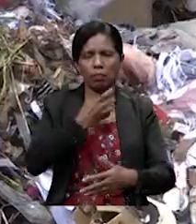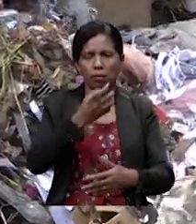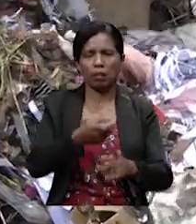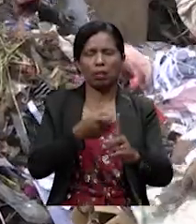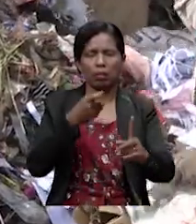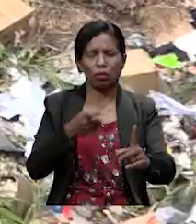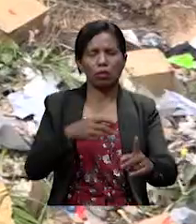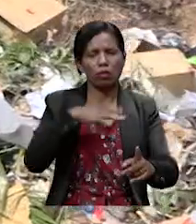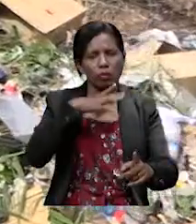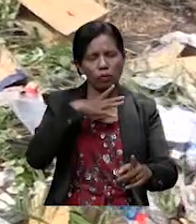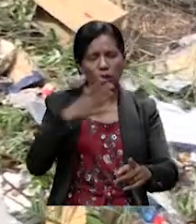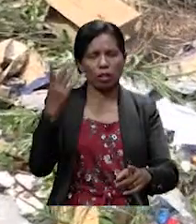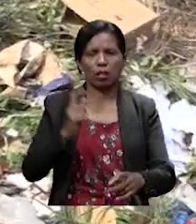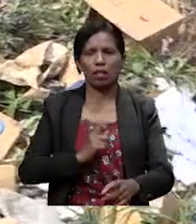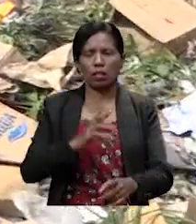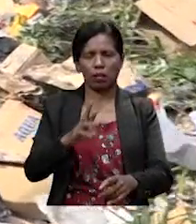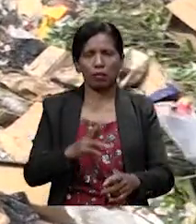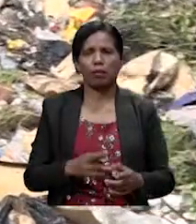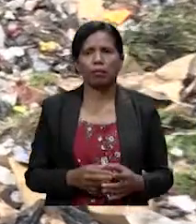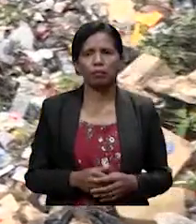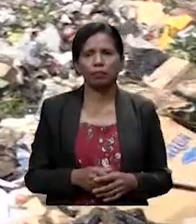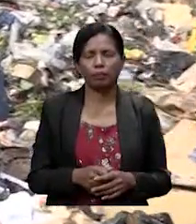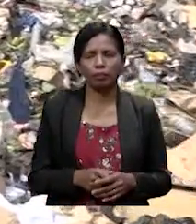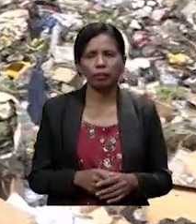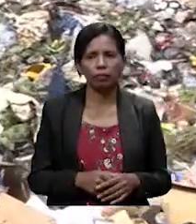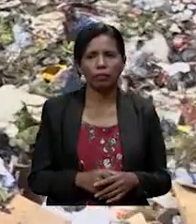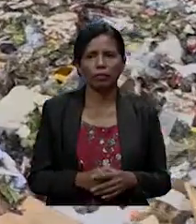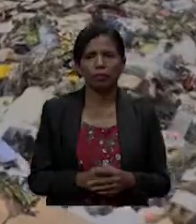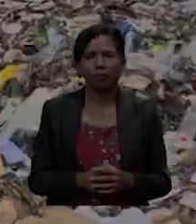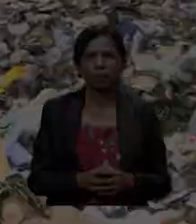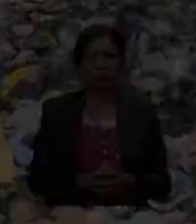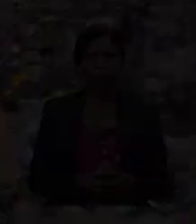mundaliseira tibar ba fatin seluk. Zaimu dos Santos, Felicitas Borges, Giamen.